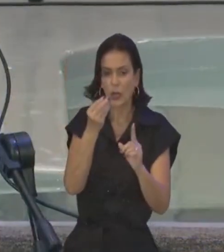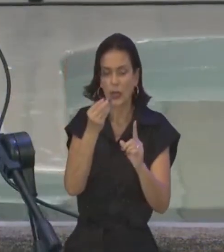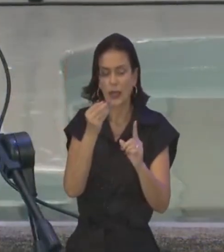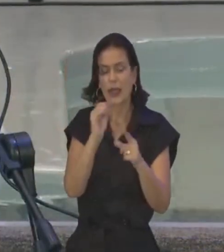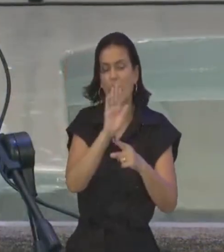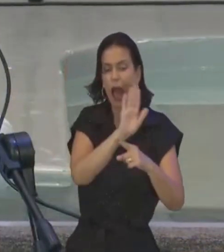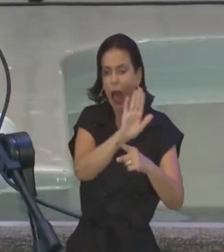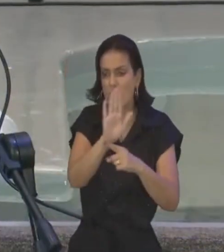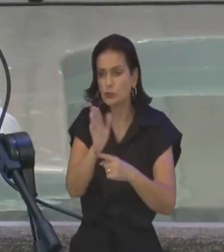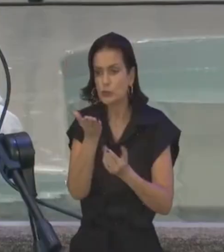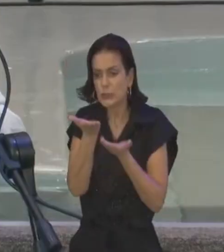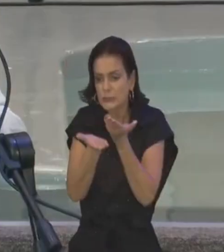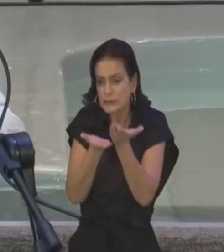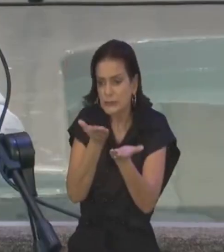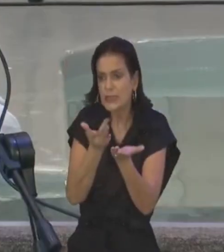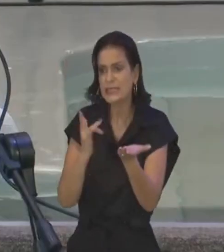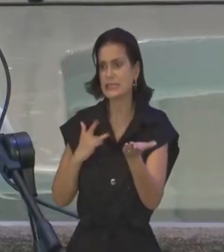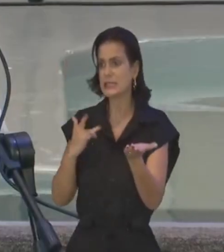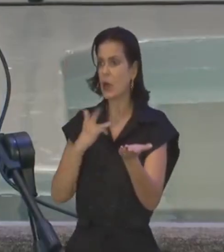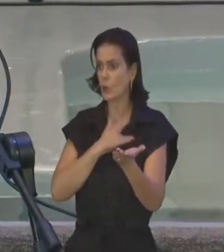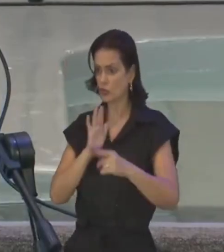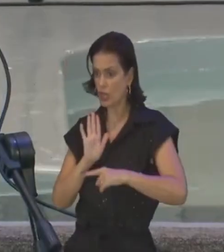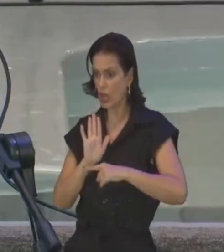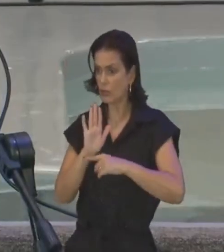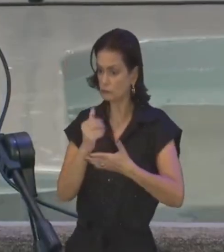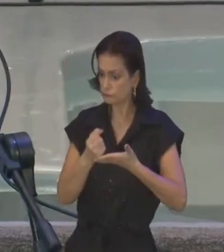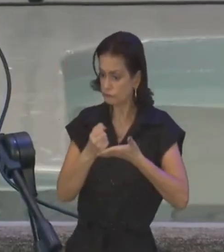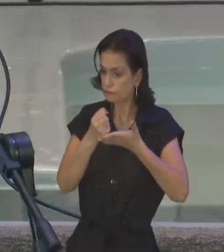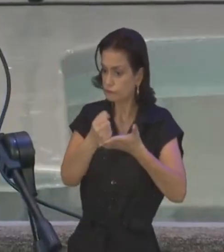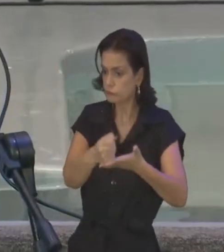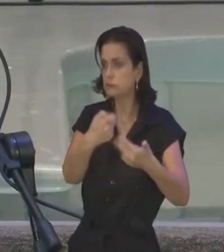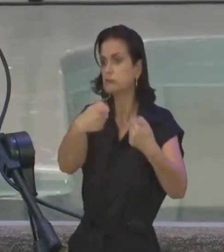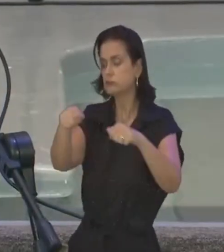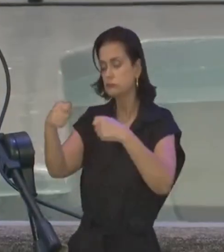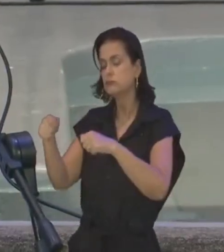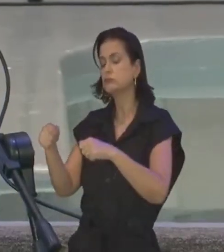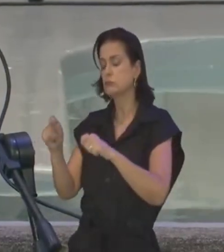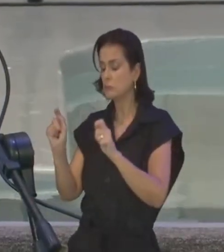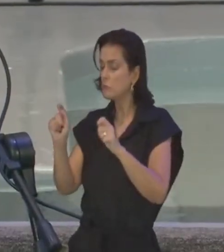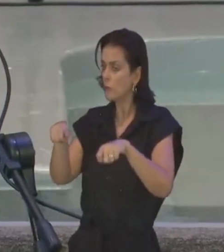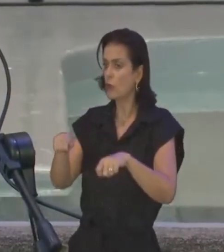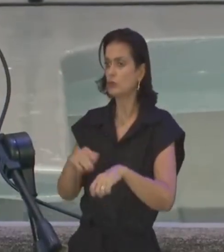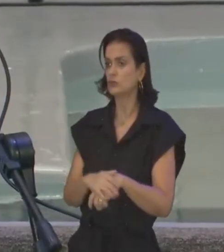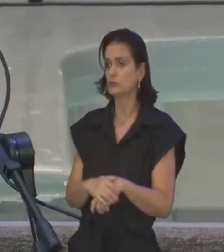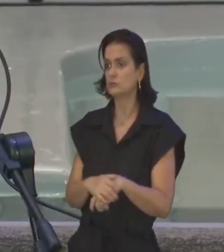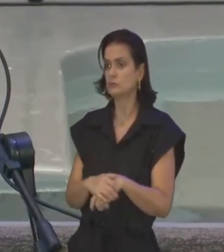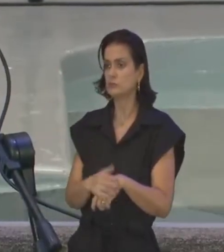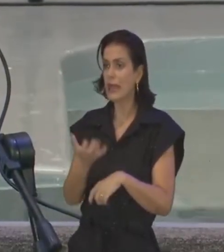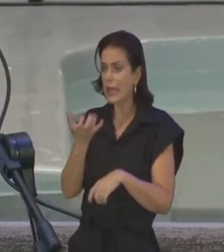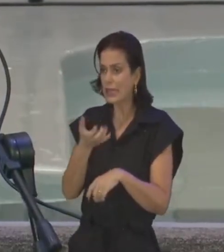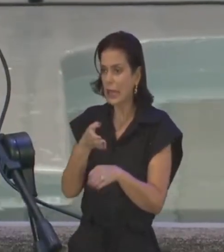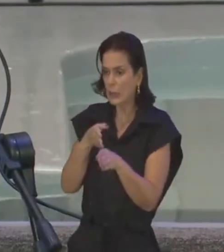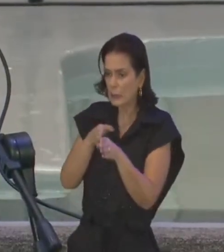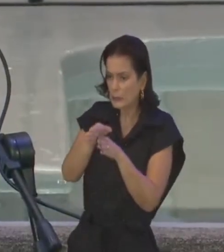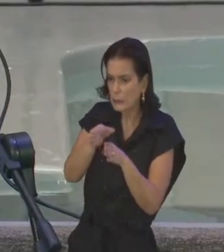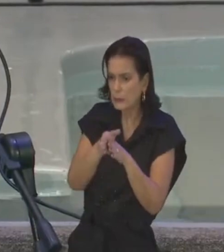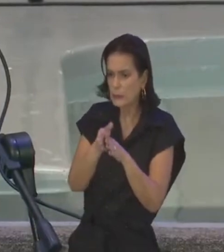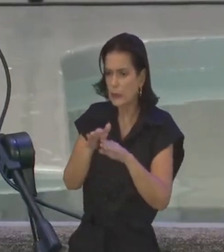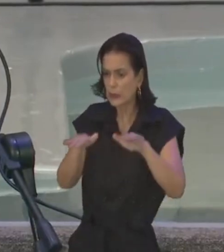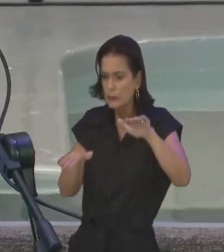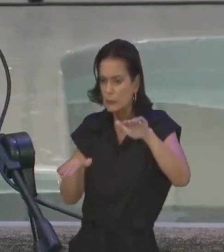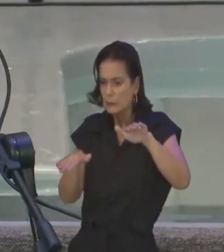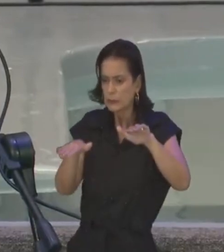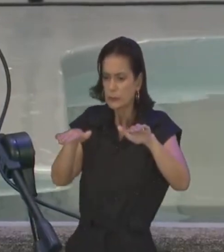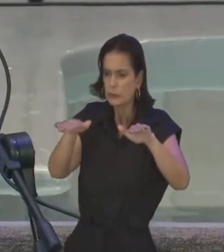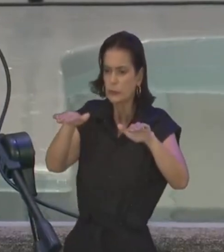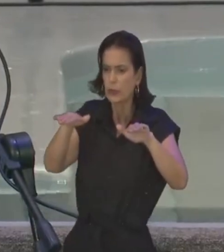nos ajudar, suprindo as nossas necessidades, tentando de alguma maneira equilibrar o